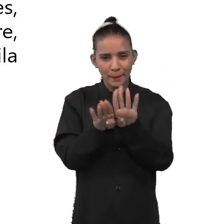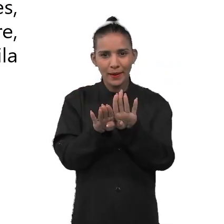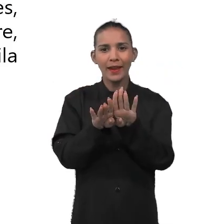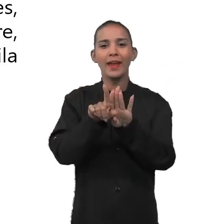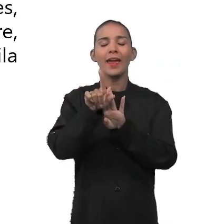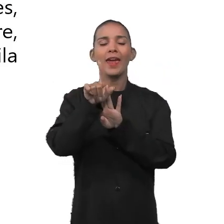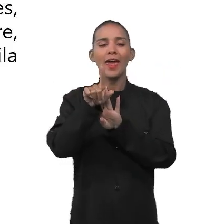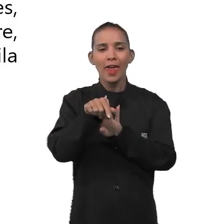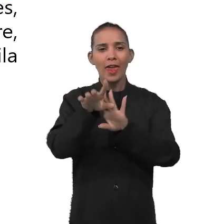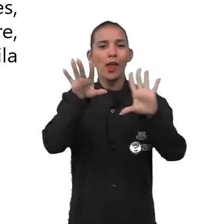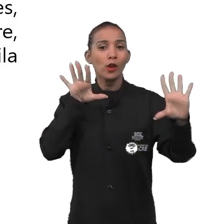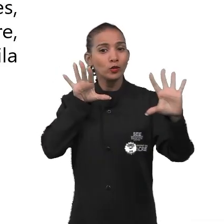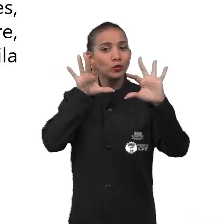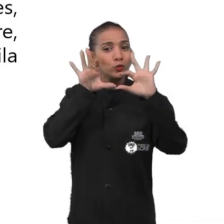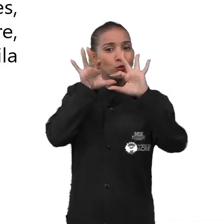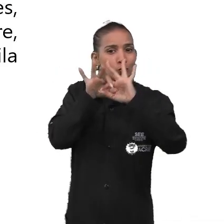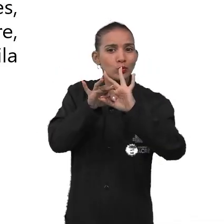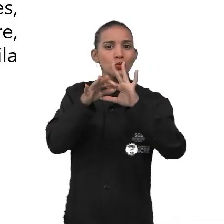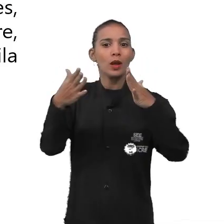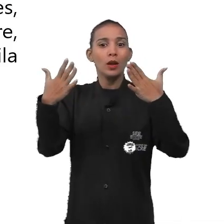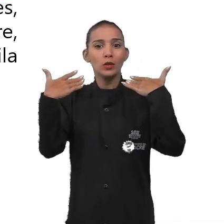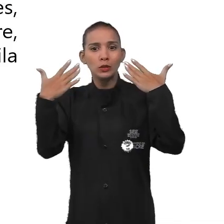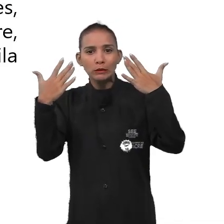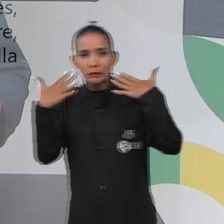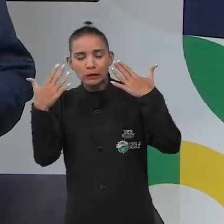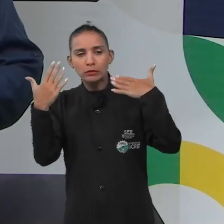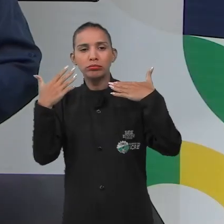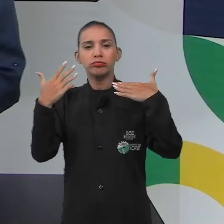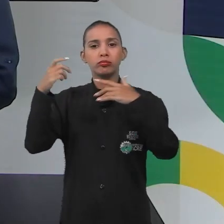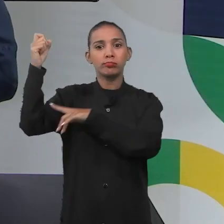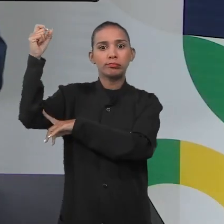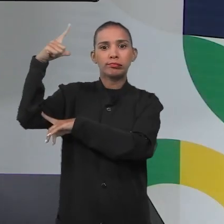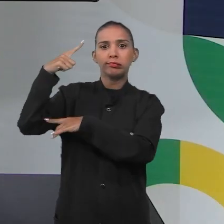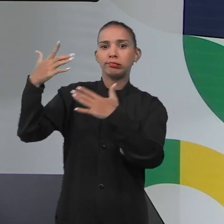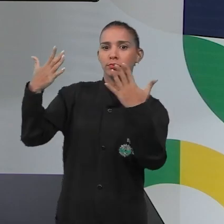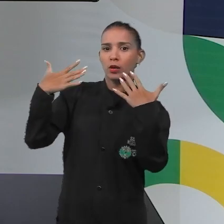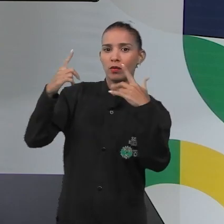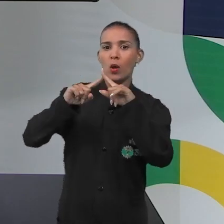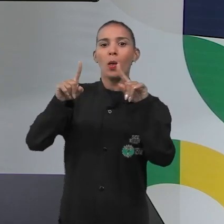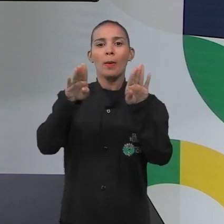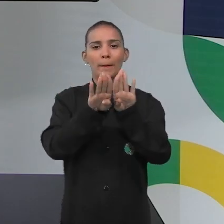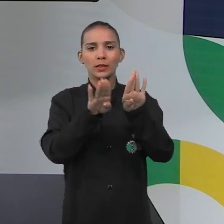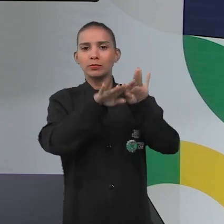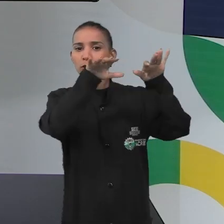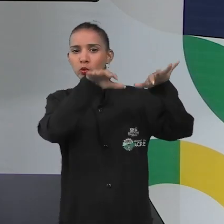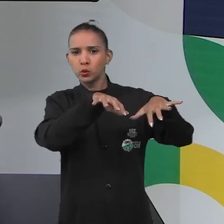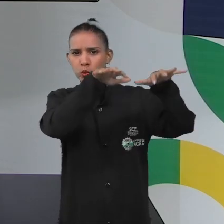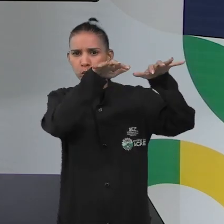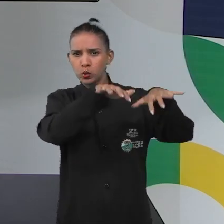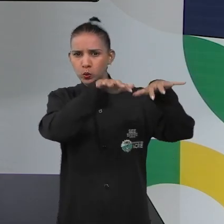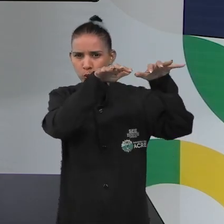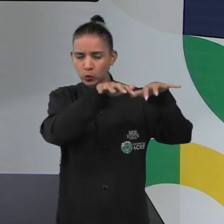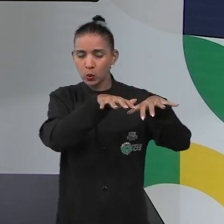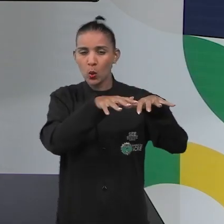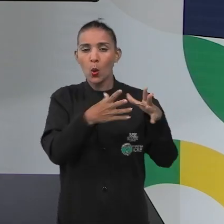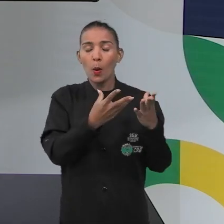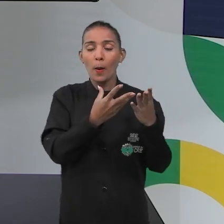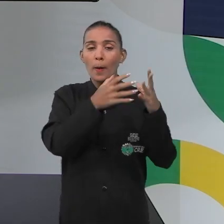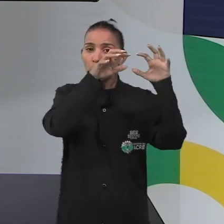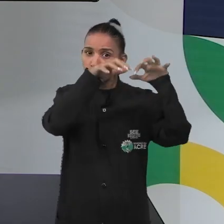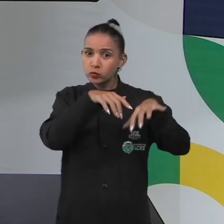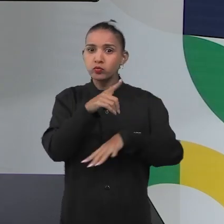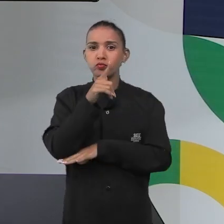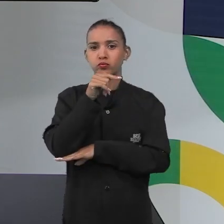importante frisar, quando a gente fala floresta tropical é como um todo, mas aqui com as características próprias que nós temos, a gente